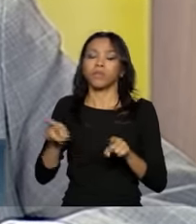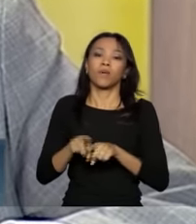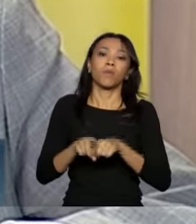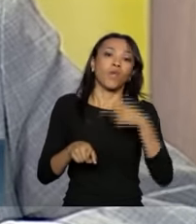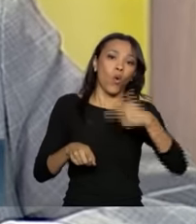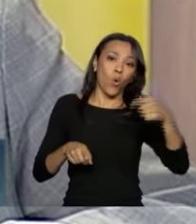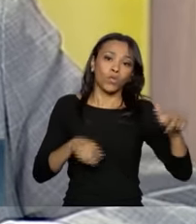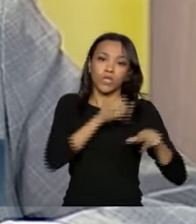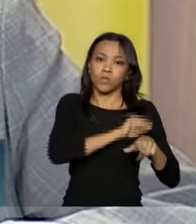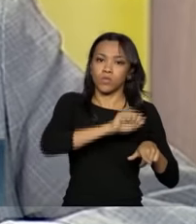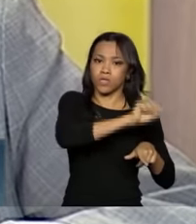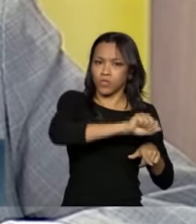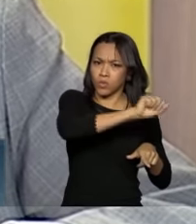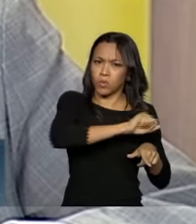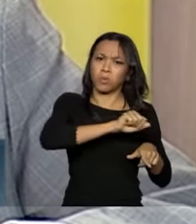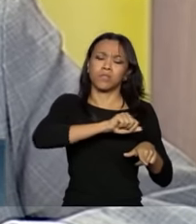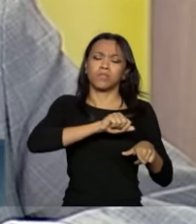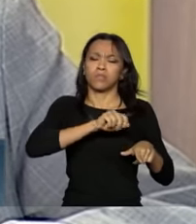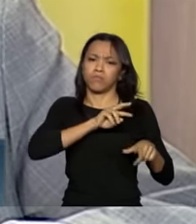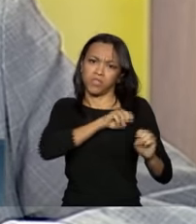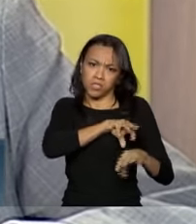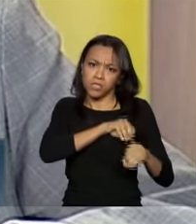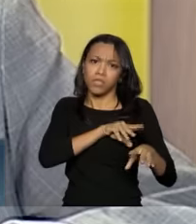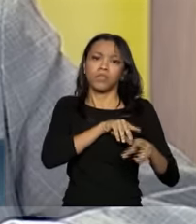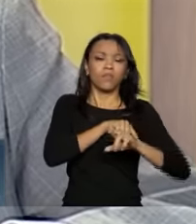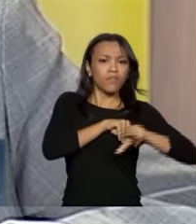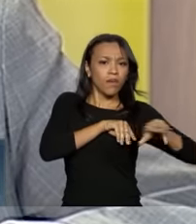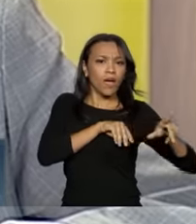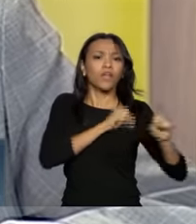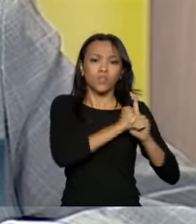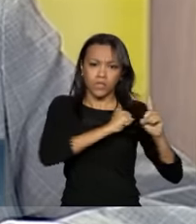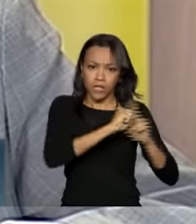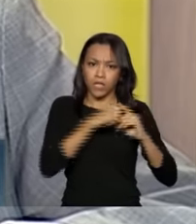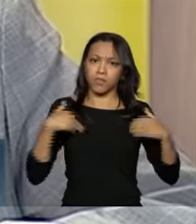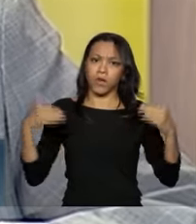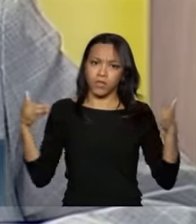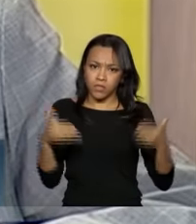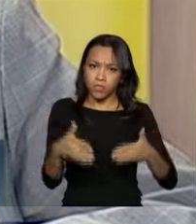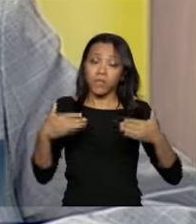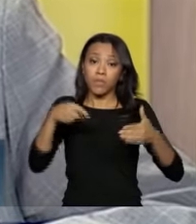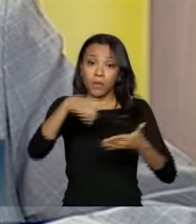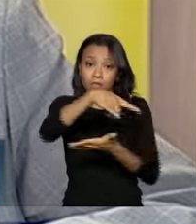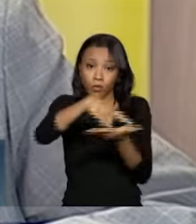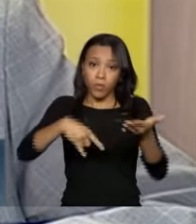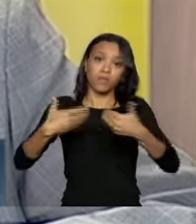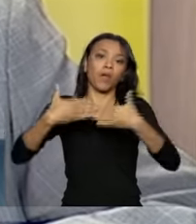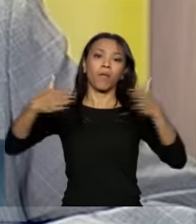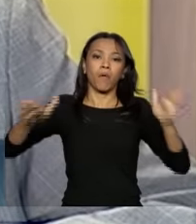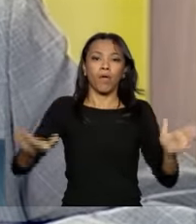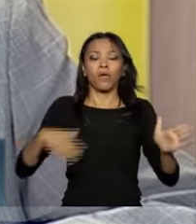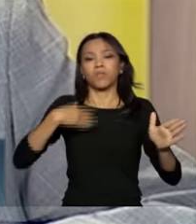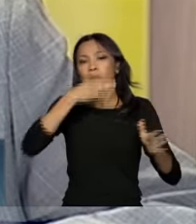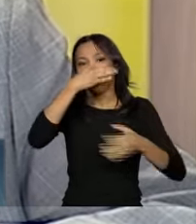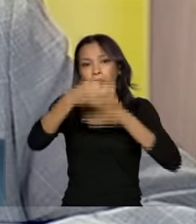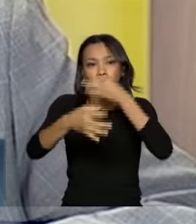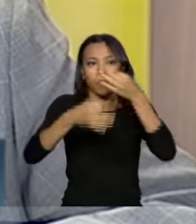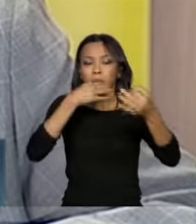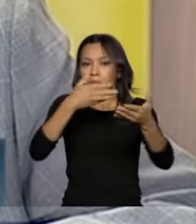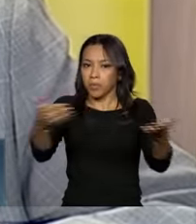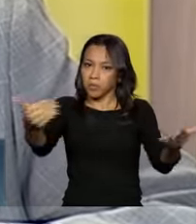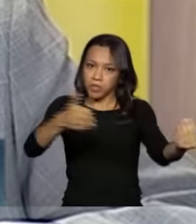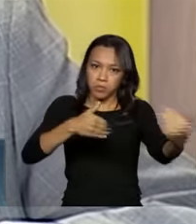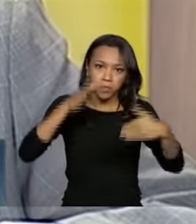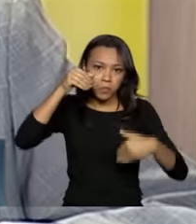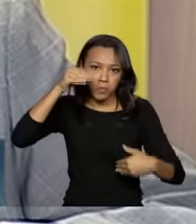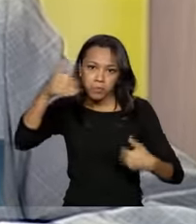vários segmentos da sociedade, e ele se encontra em consulta pública e deve ser implantado a partir